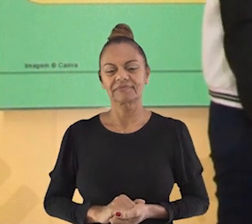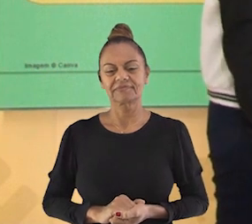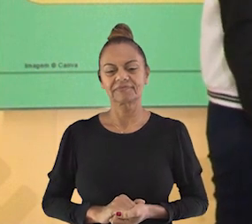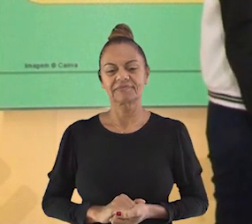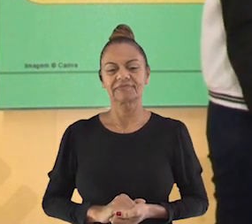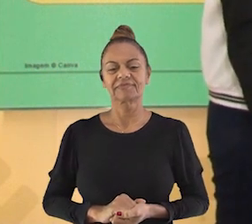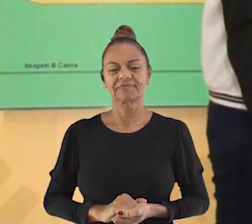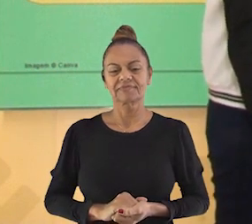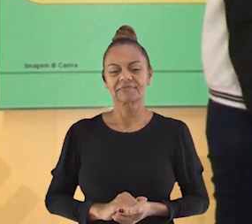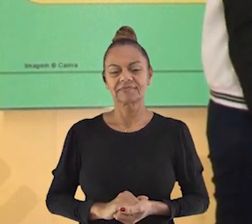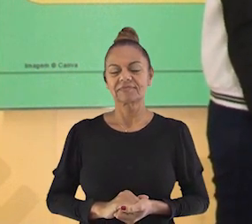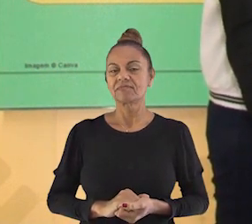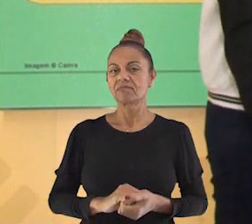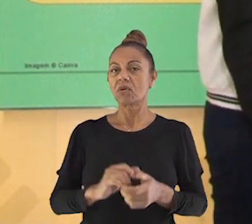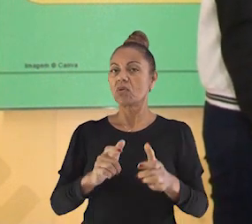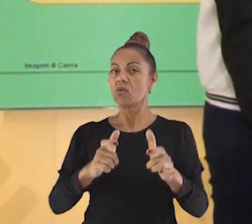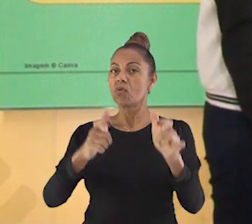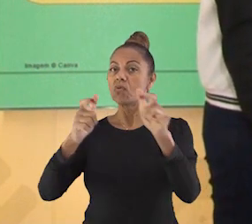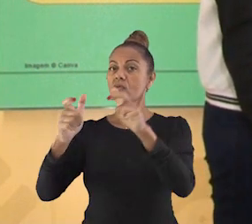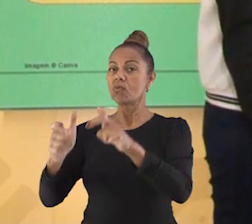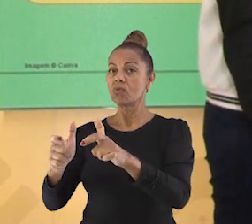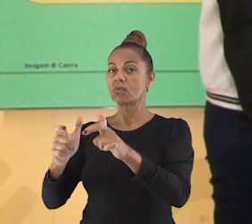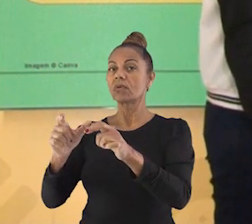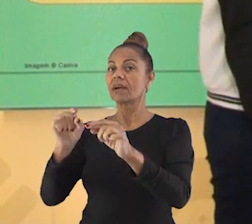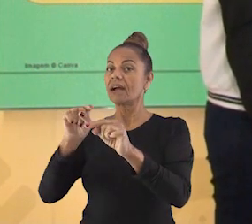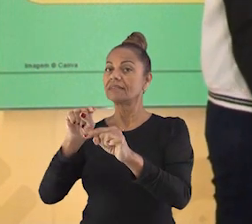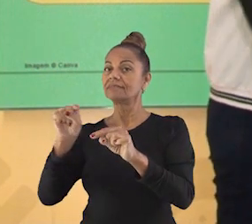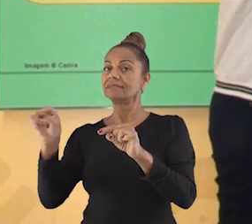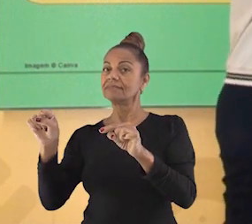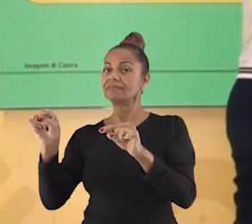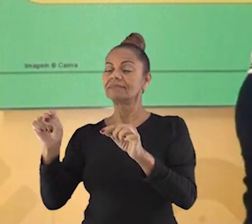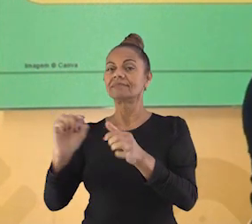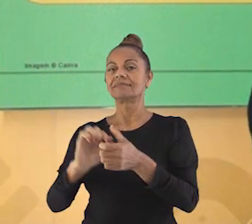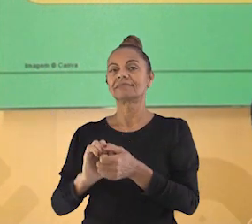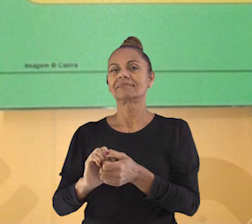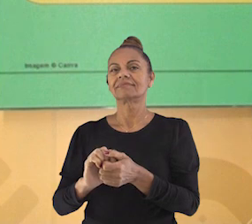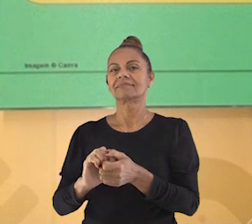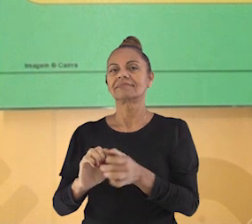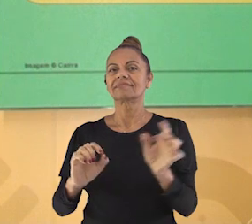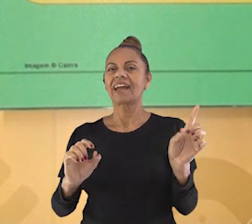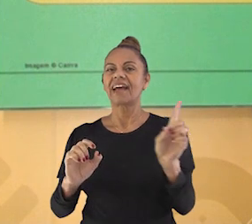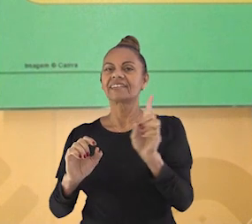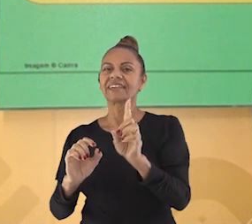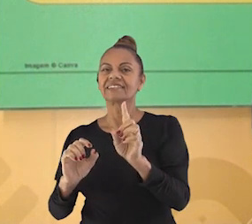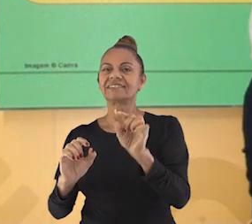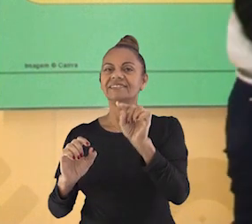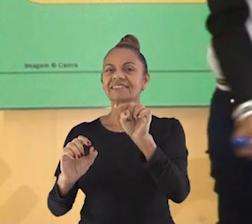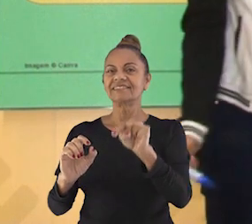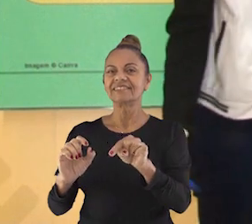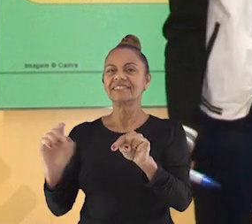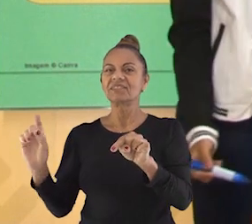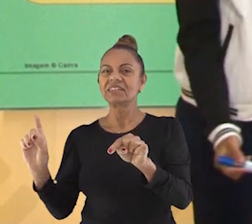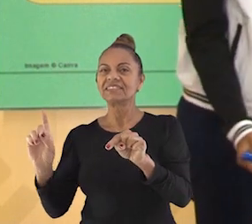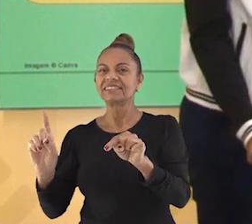E a gente não precisa ficar marcando só aqui, a gente pode riscar em outro lugar. Em vários outros lugares.